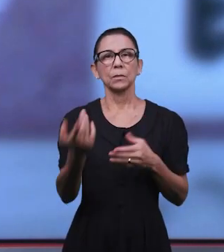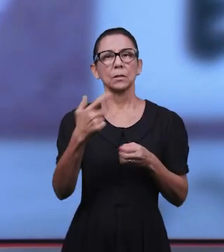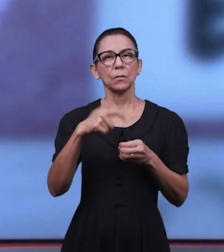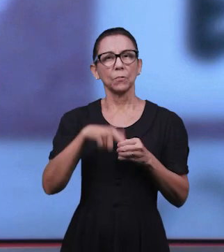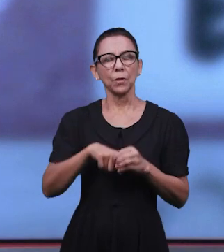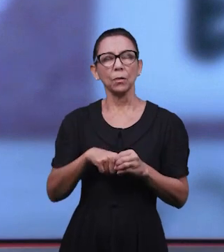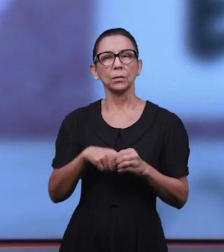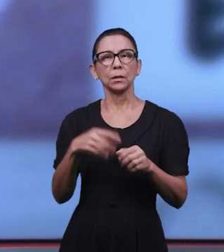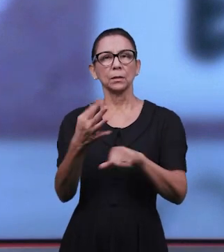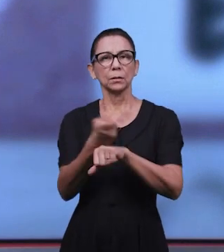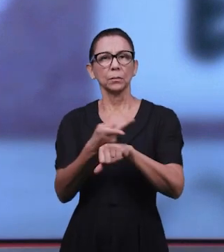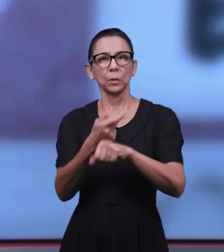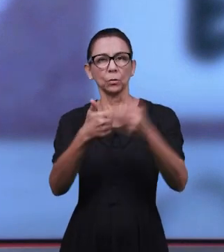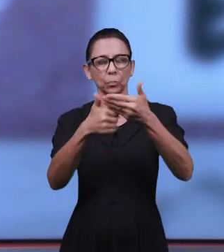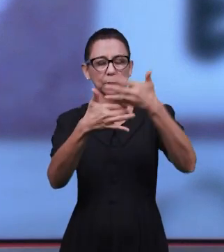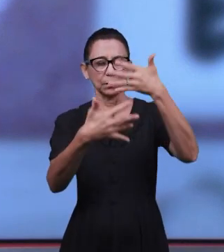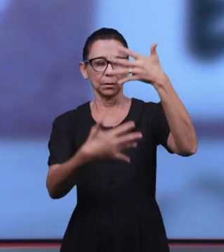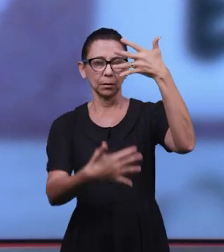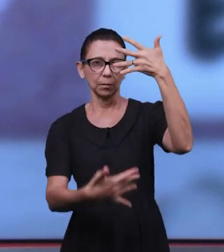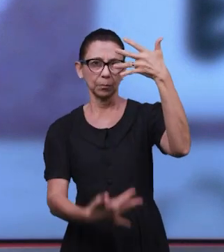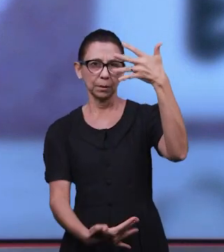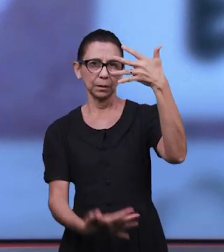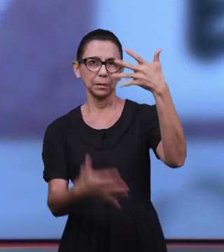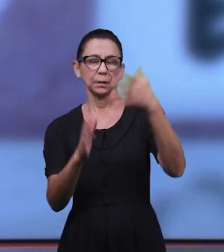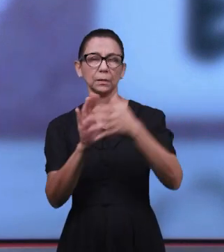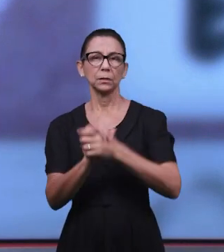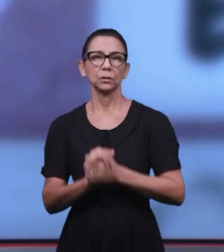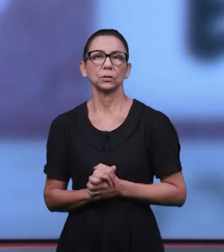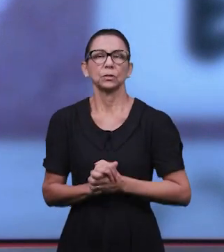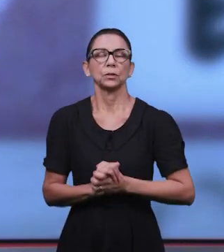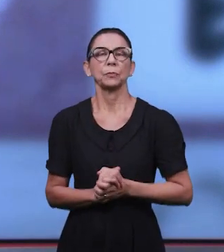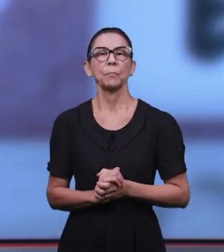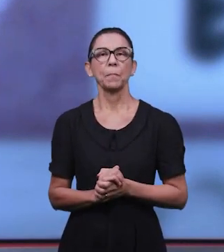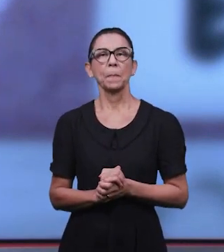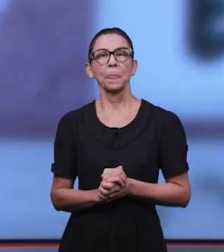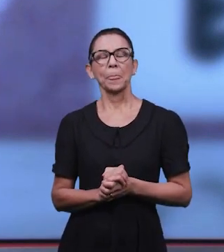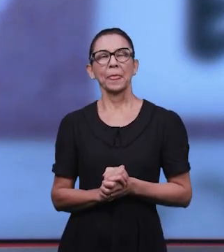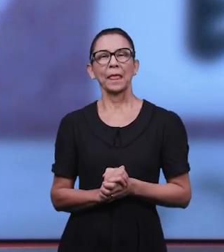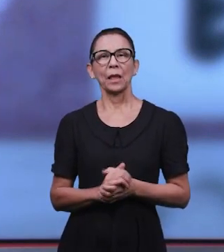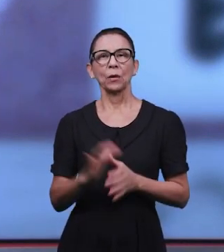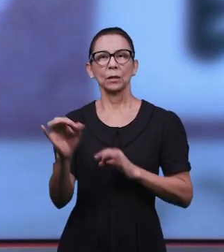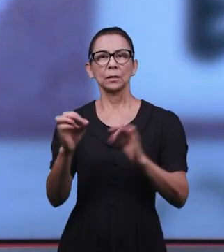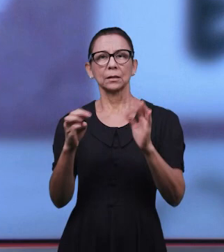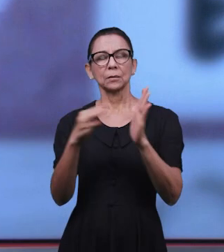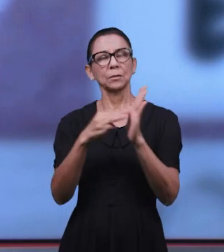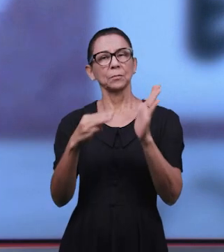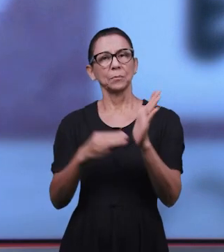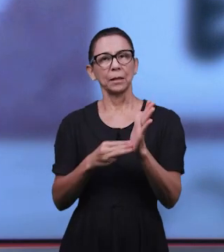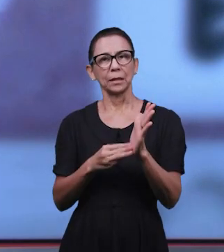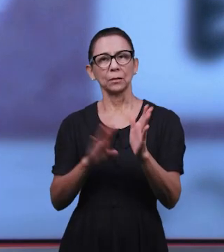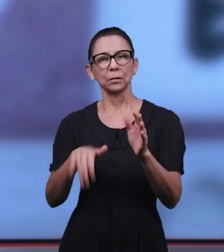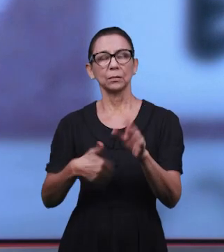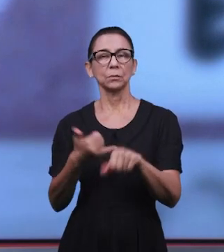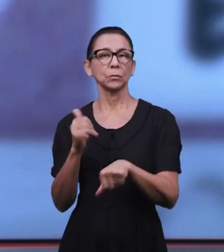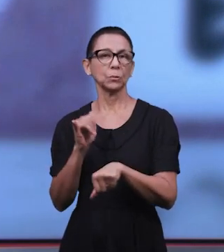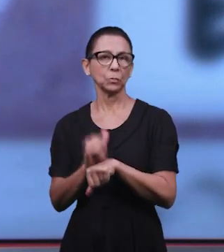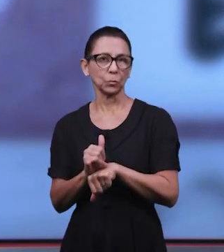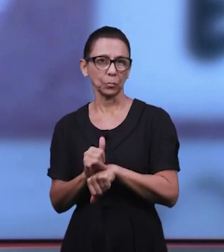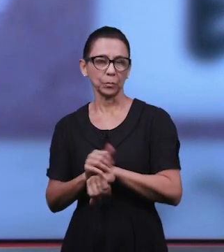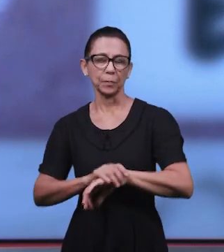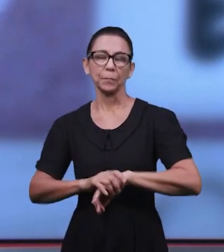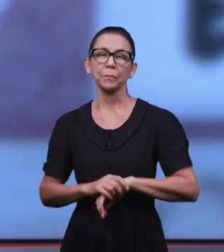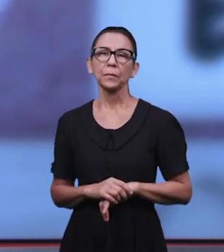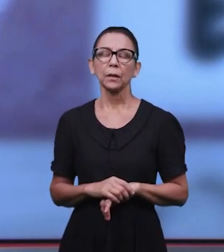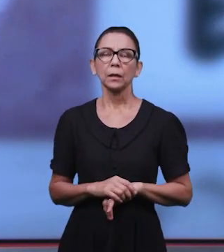Método no canal oficial da Igreja Cristã Maranata no YouTube e assista. Para concluir esta temática